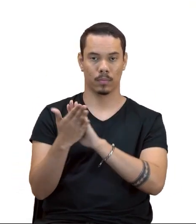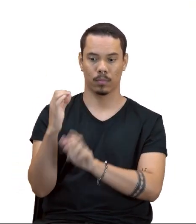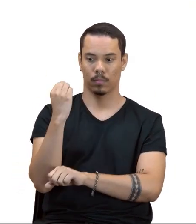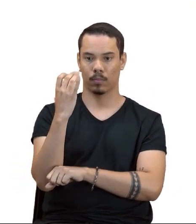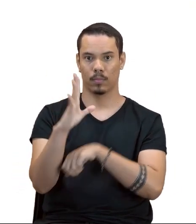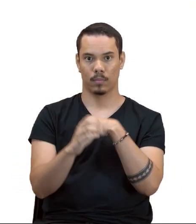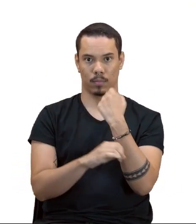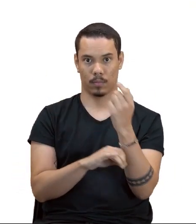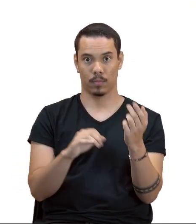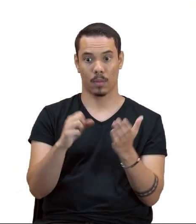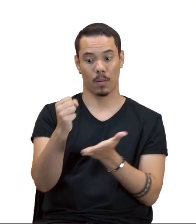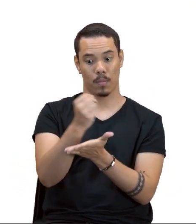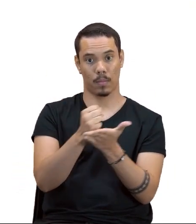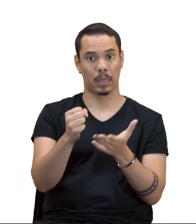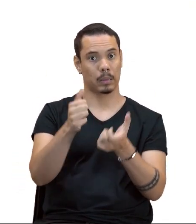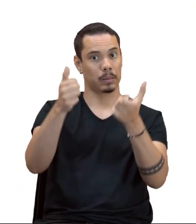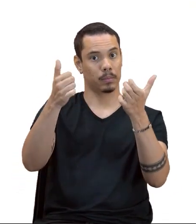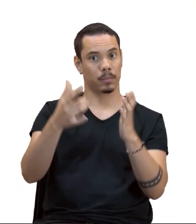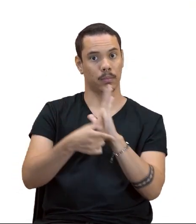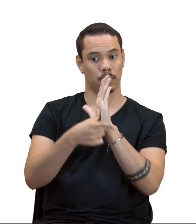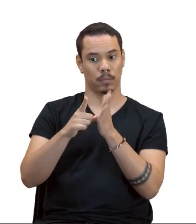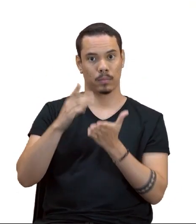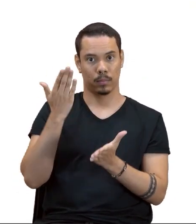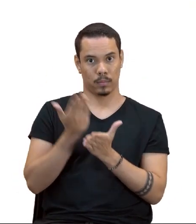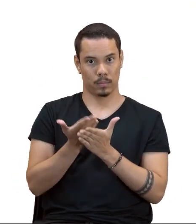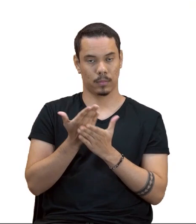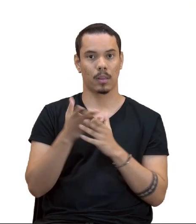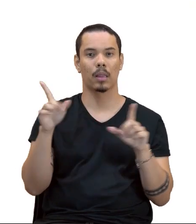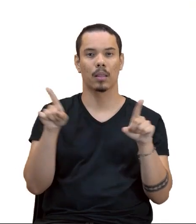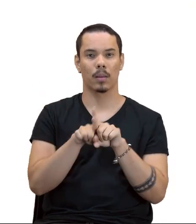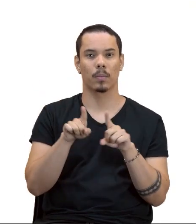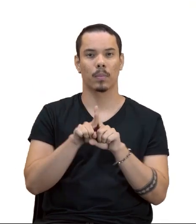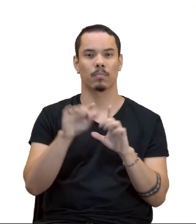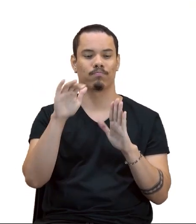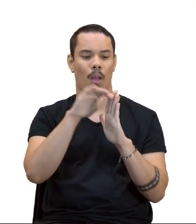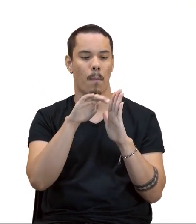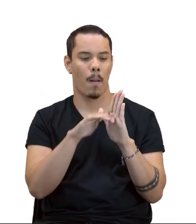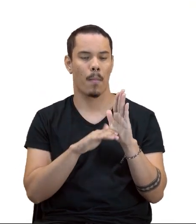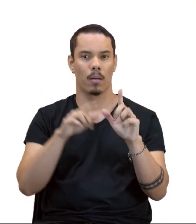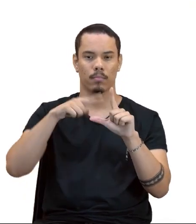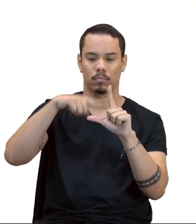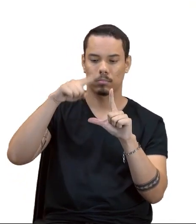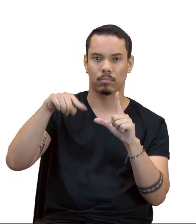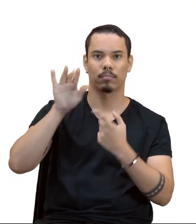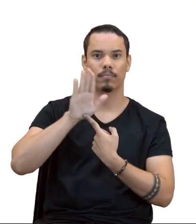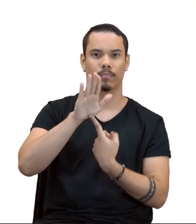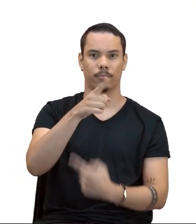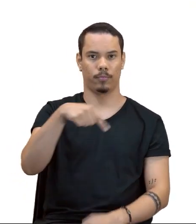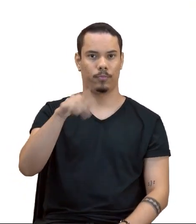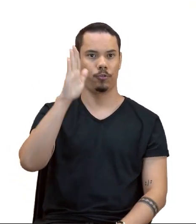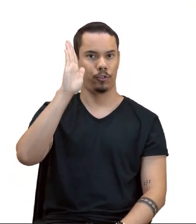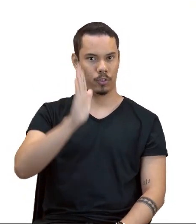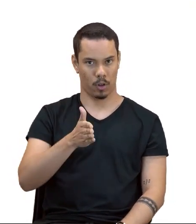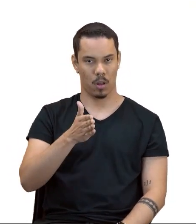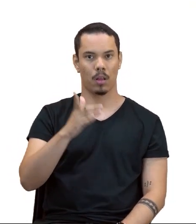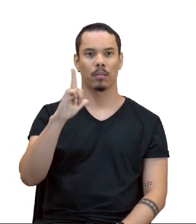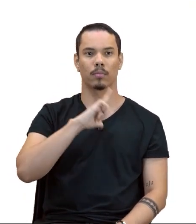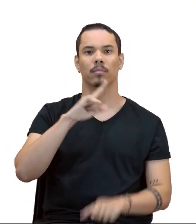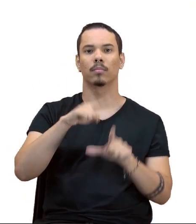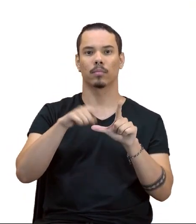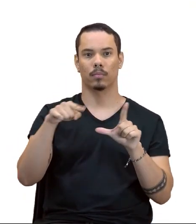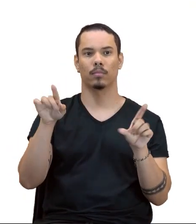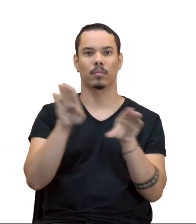Com base na explicação da aula e também naquele gráfico que nós apresentamos aí para vocês. E esse gráfico estava até na aula